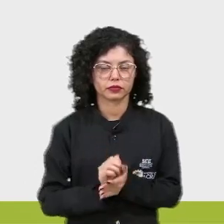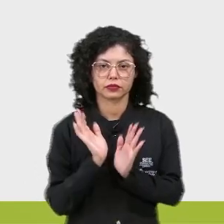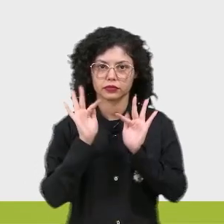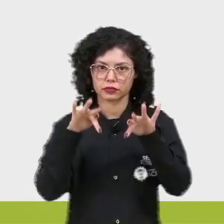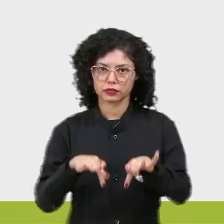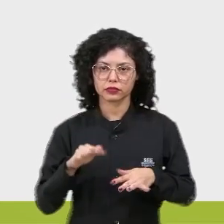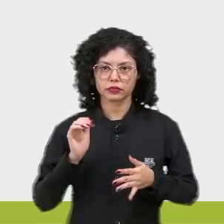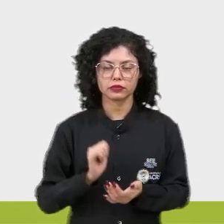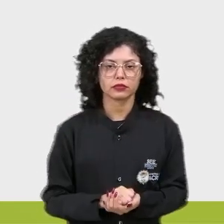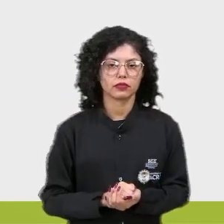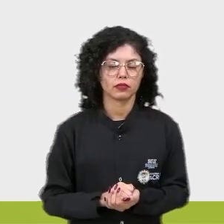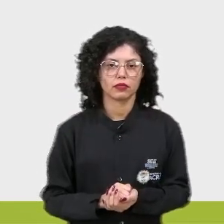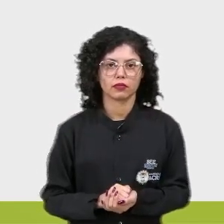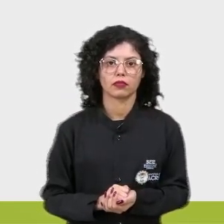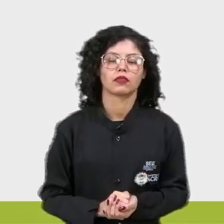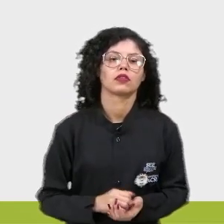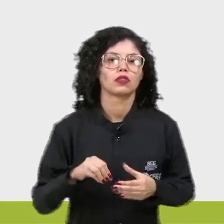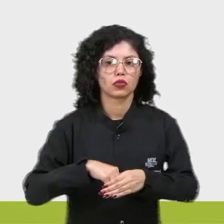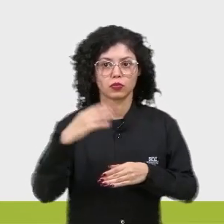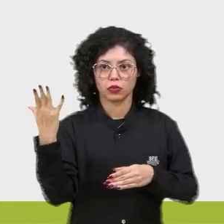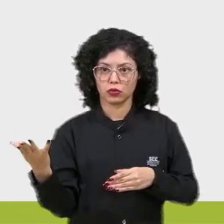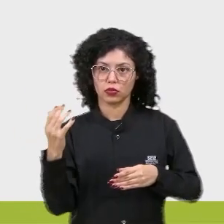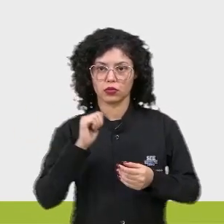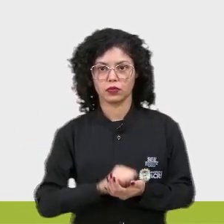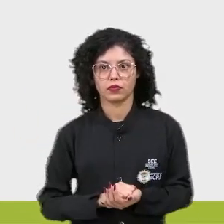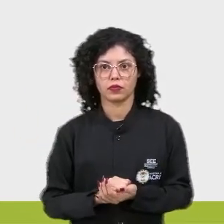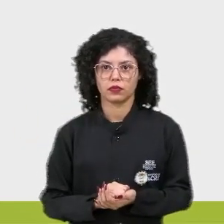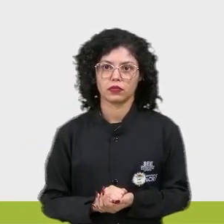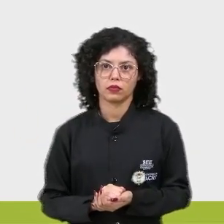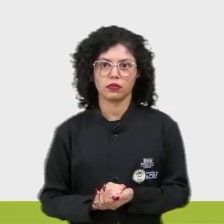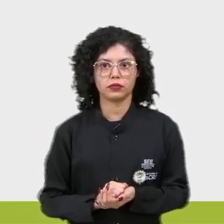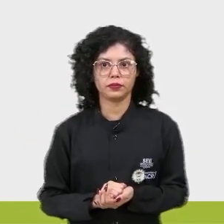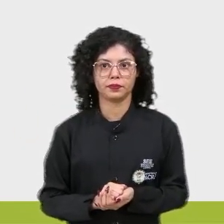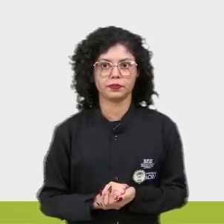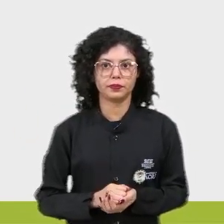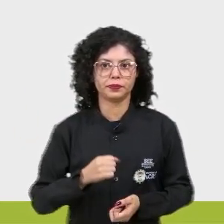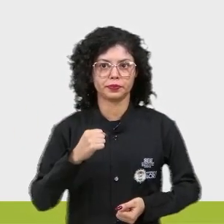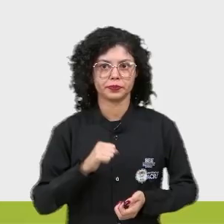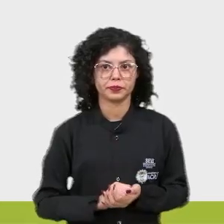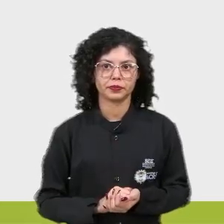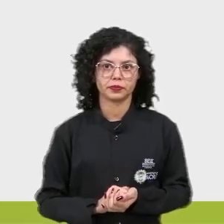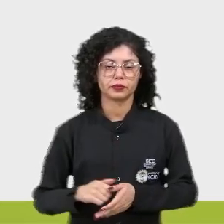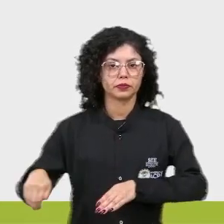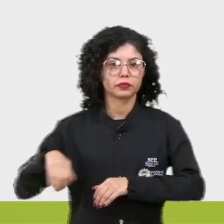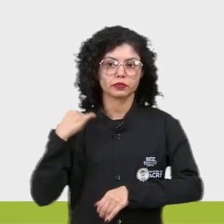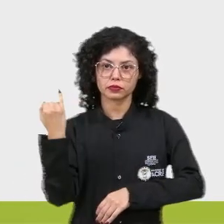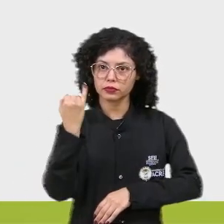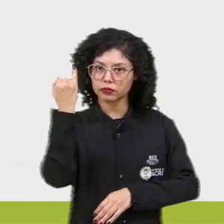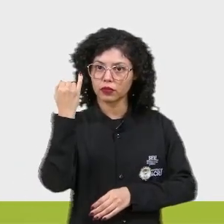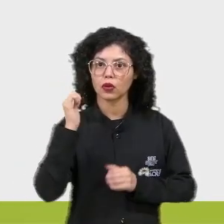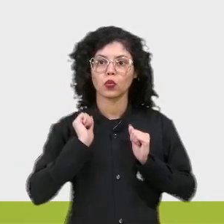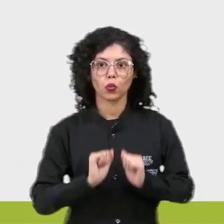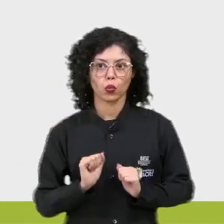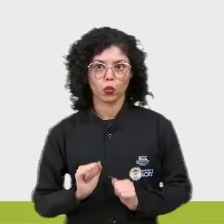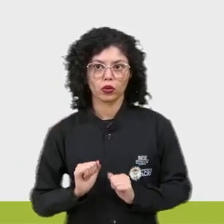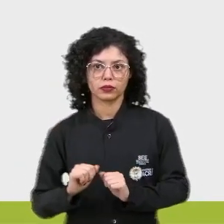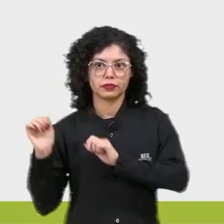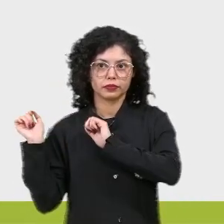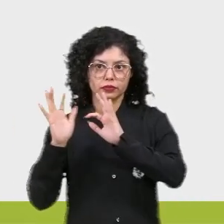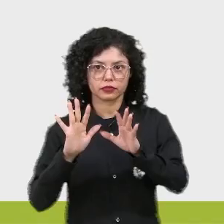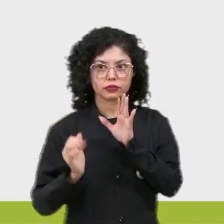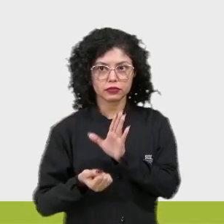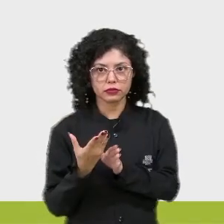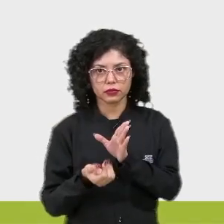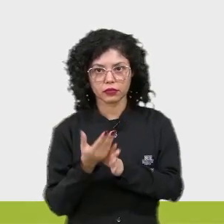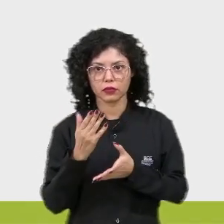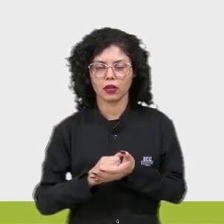em portos de exportação. A outra: as ferrovias são importantes porque permitem a fluidez da produção a